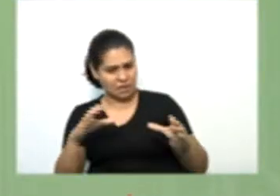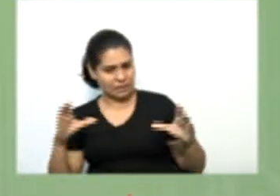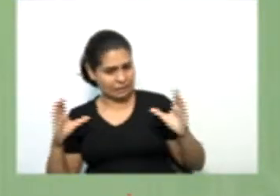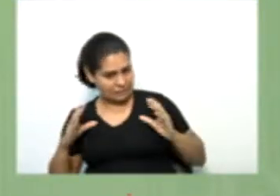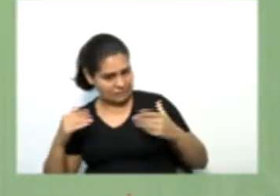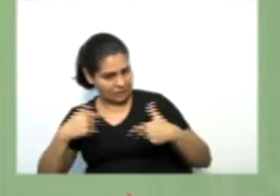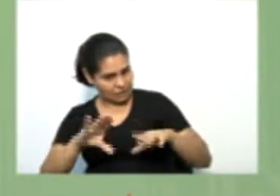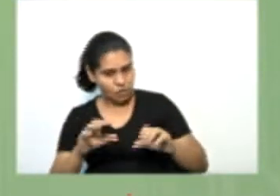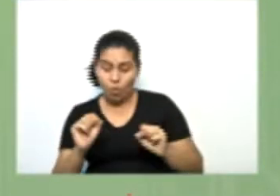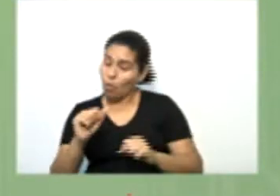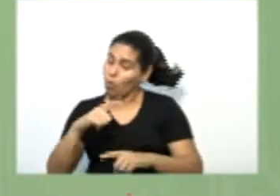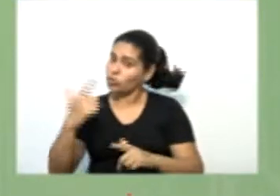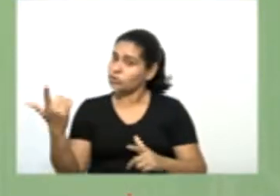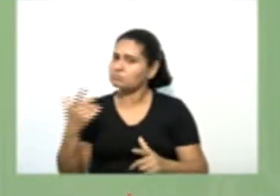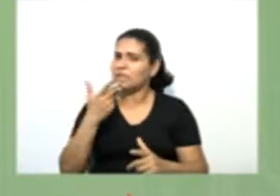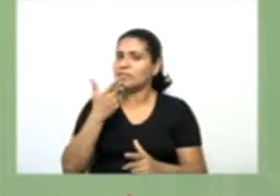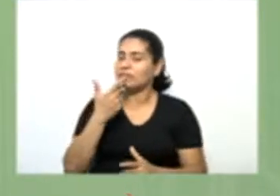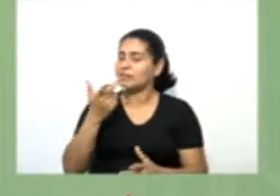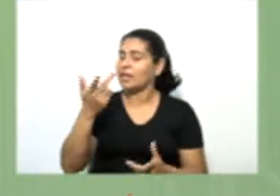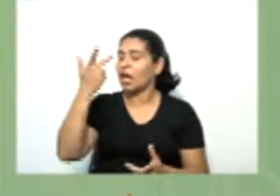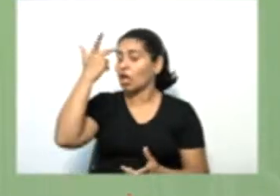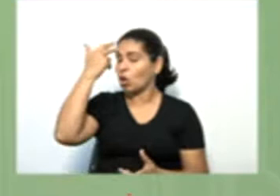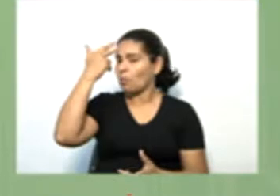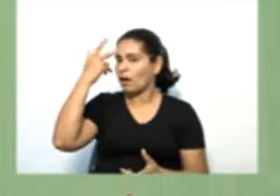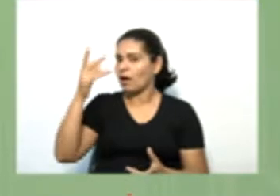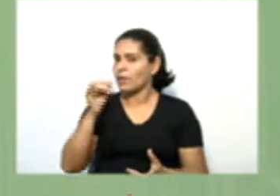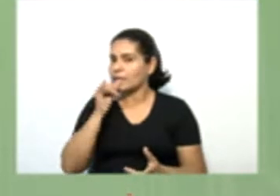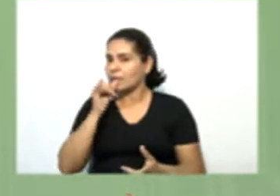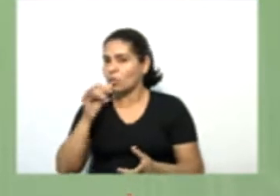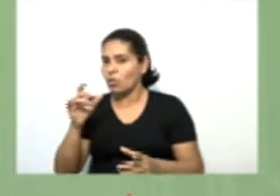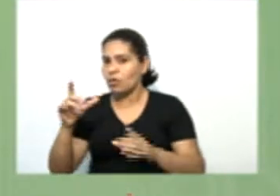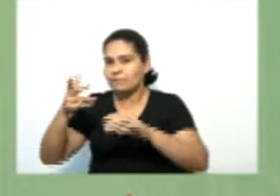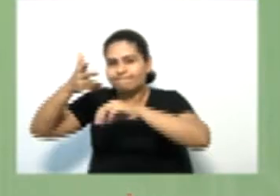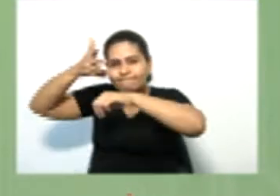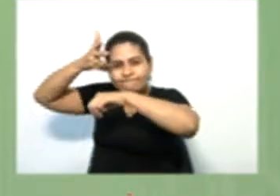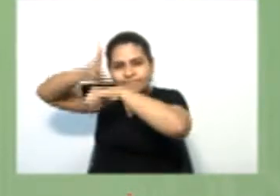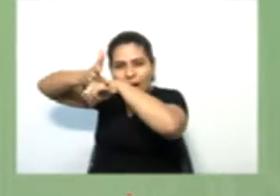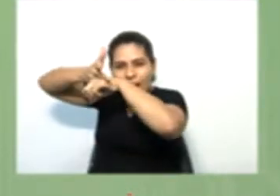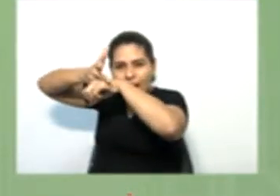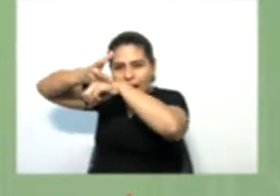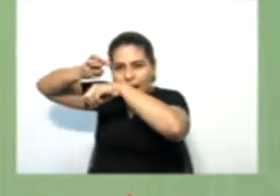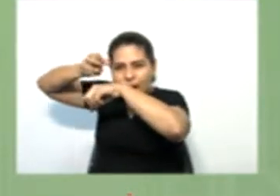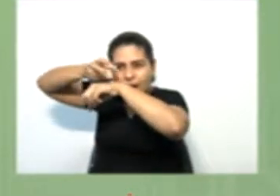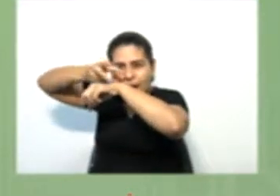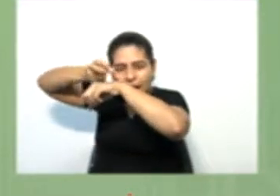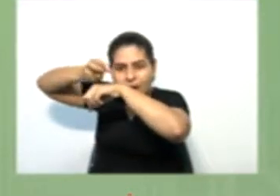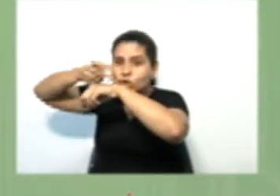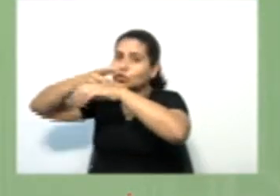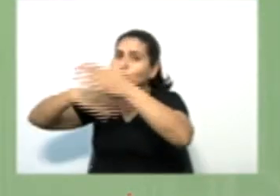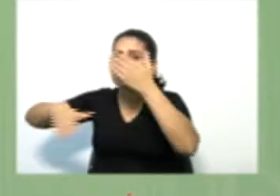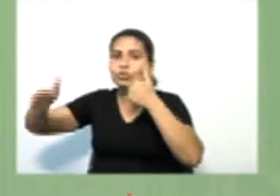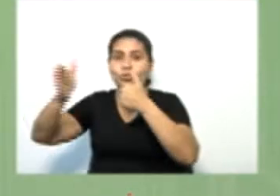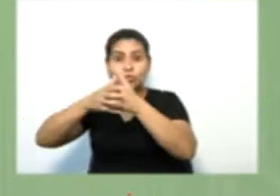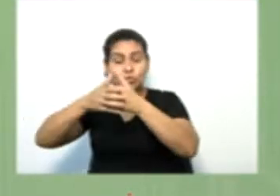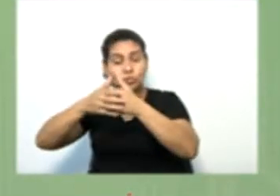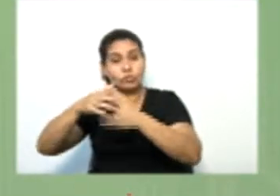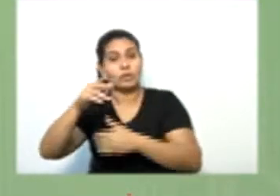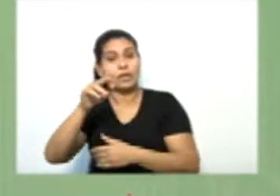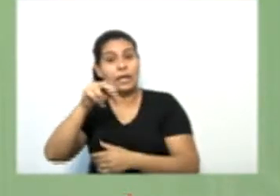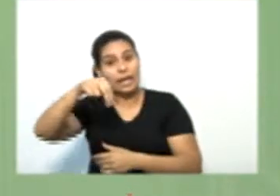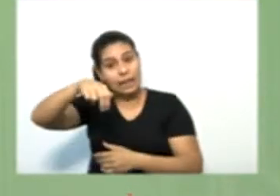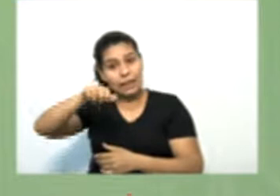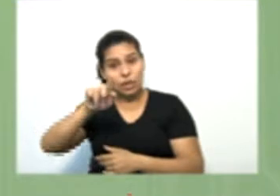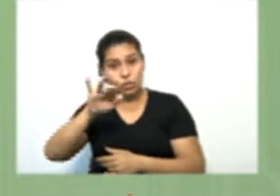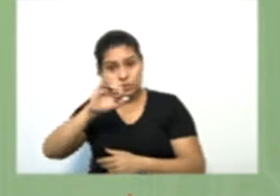você está, mas é comum atualmente gravar as reuniões e principalmente as negociações, para